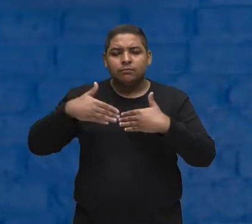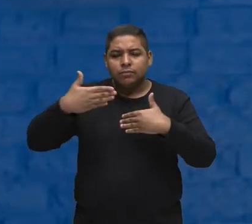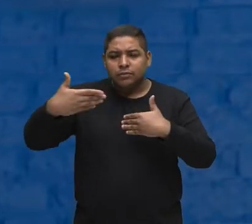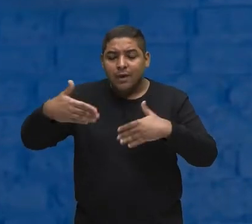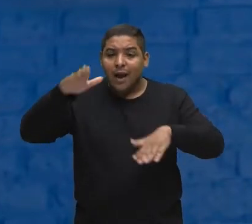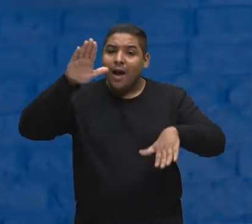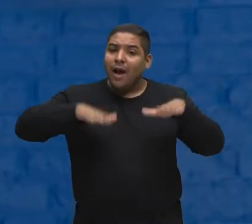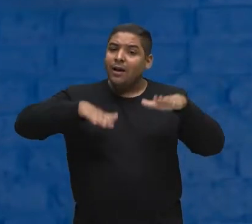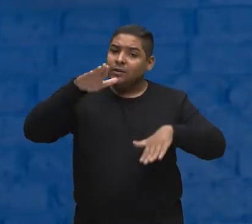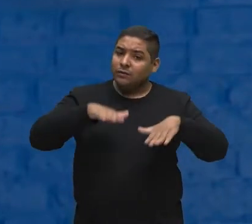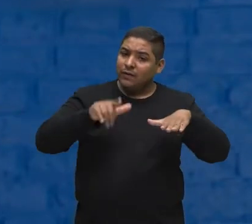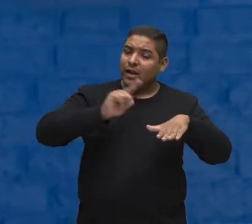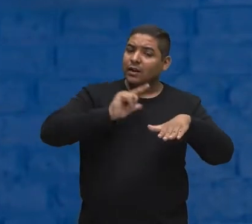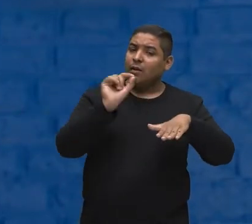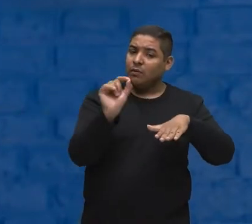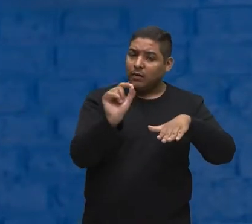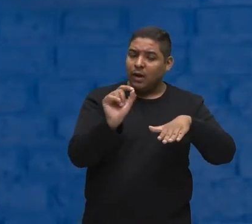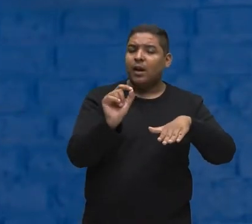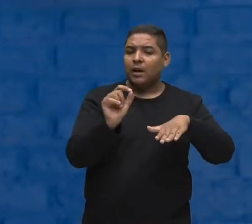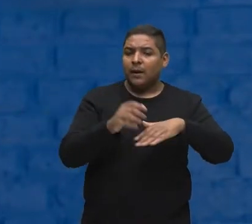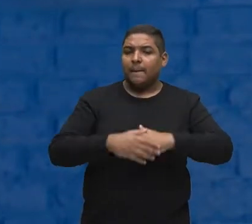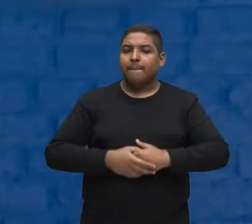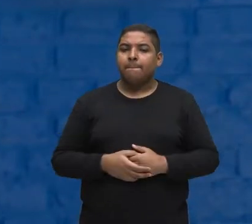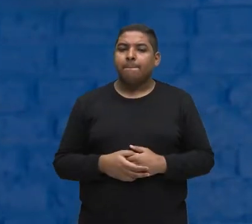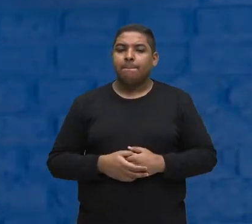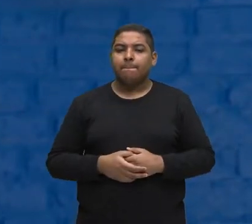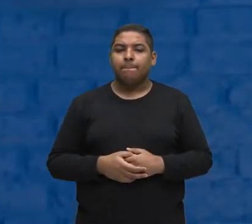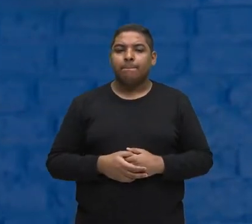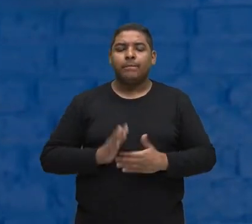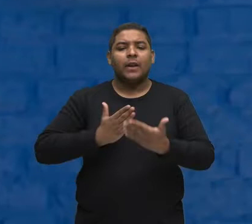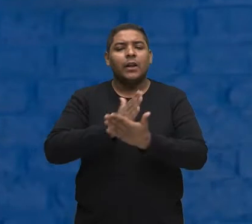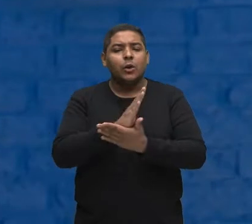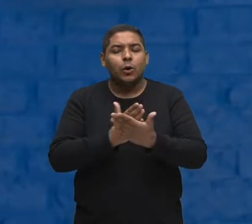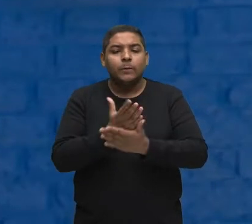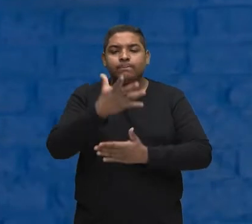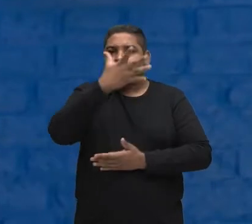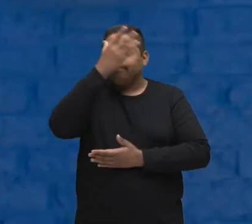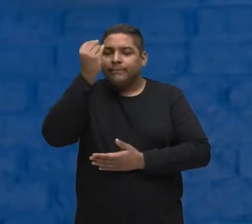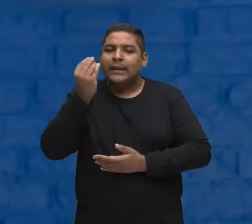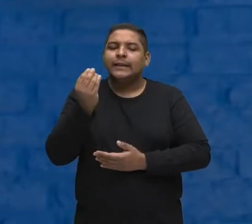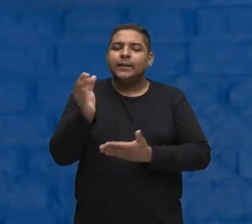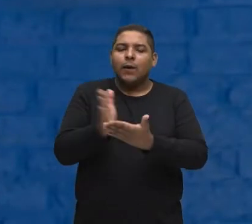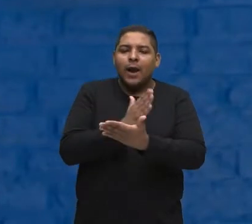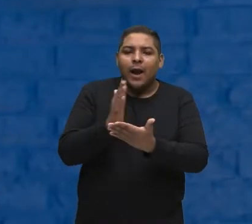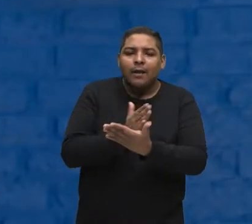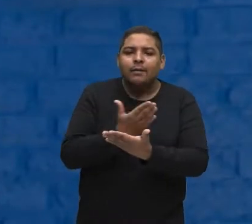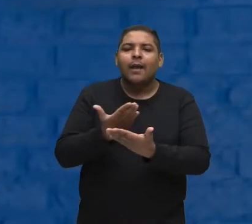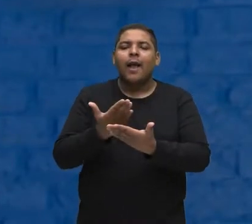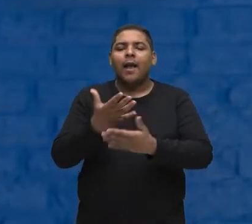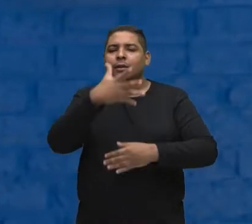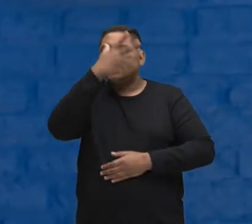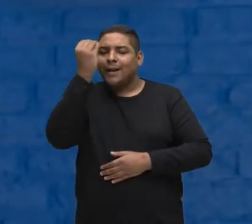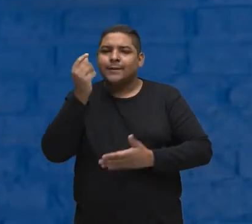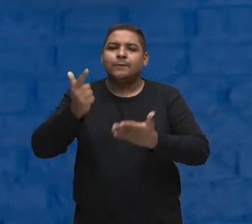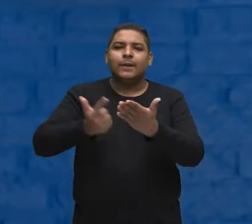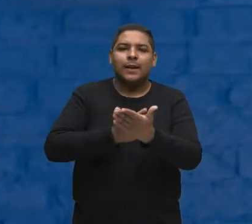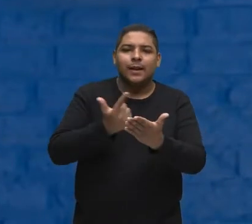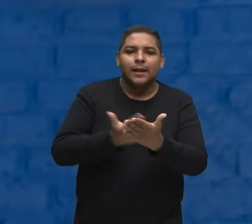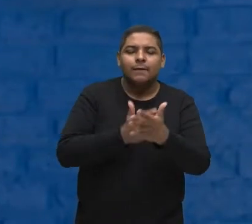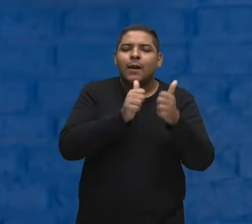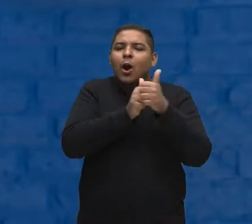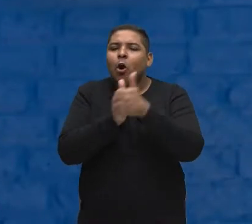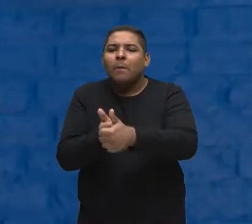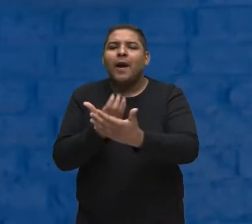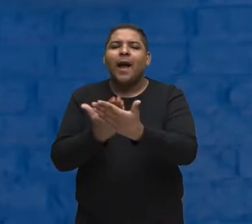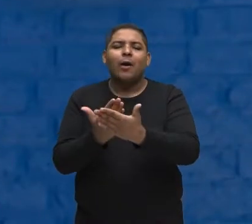quando, há algum desconforto. Vamos supor, esquecer um livro, esquecer um caderno. Aí não consegue acompanhar nas aulas. É